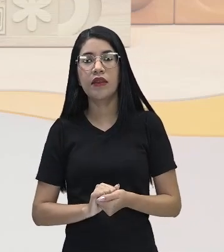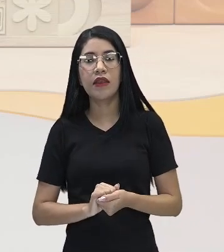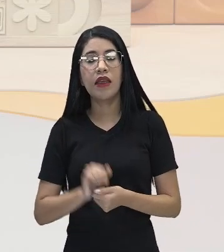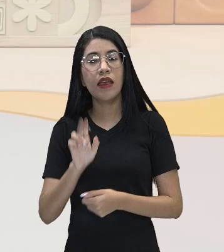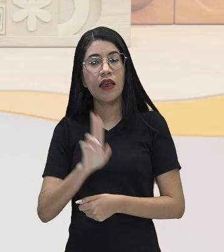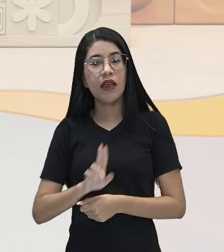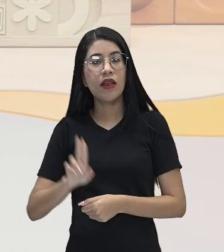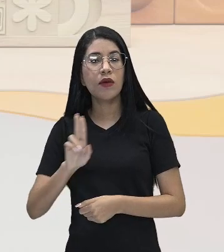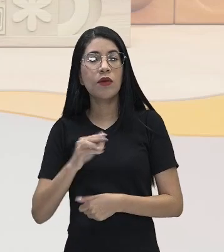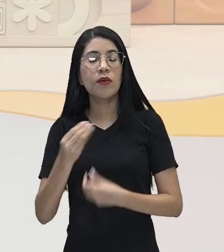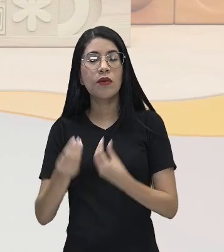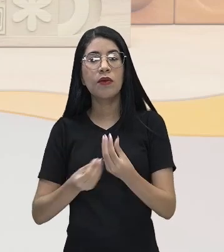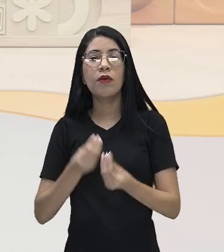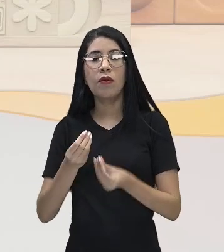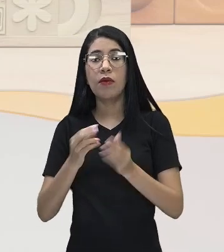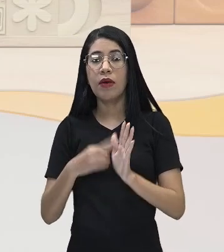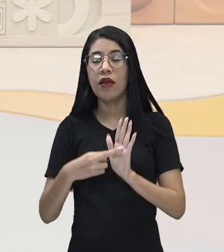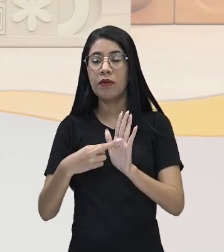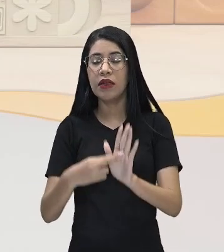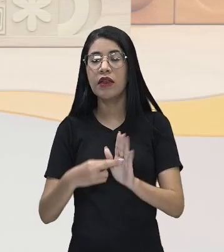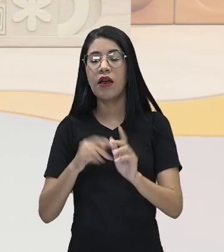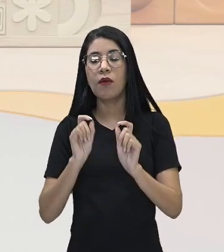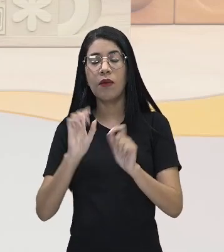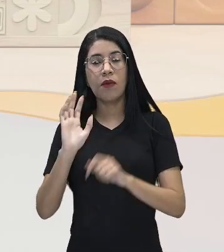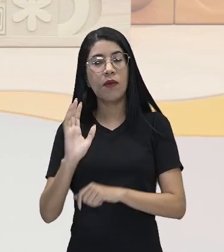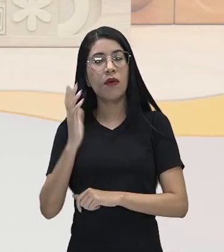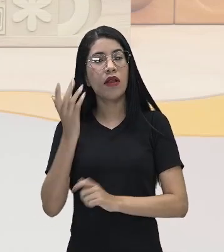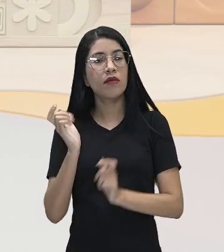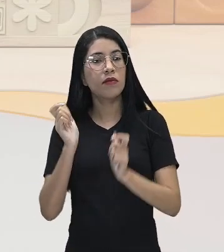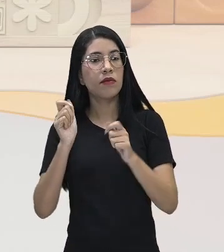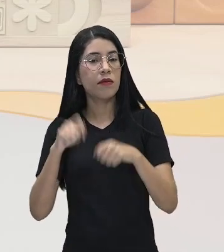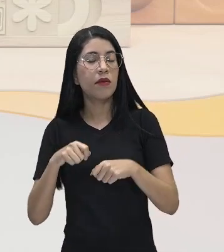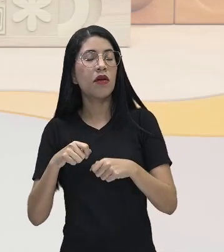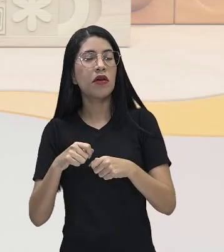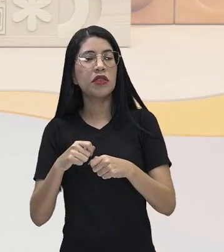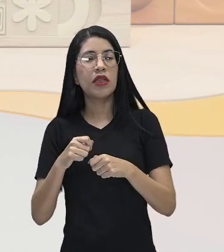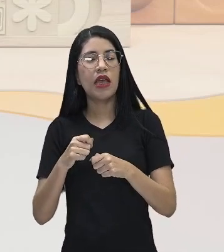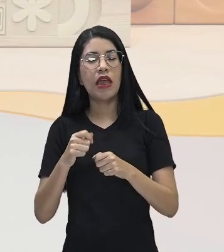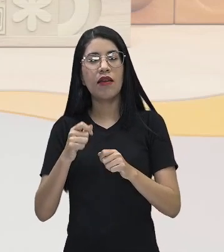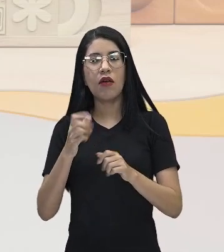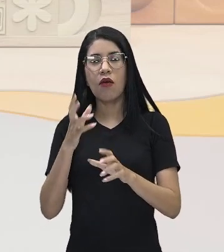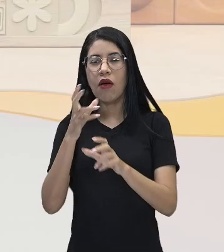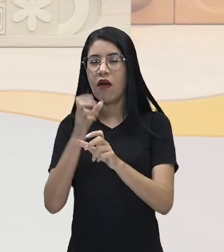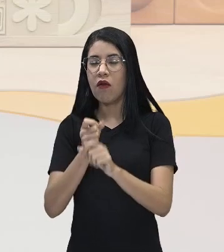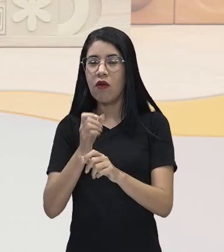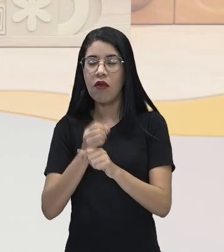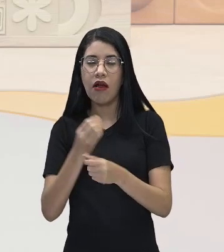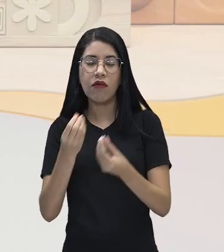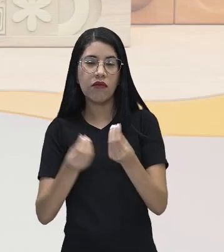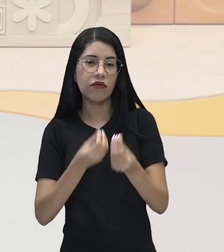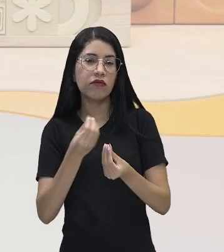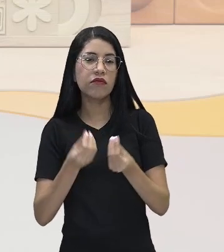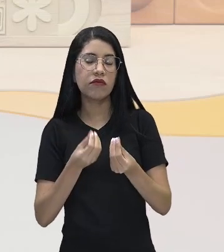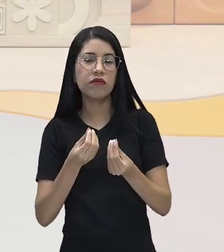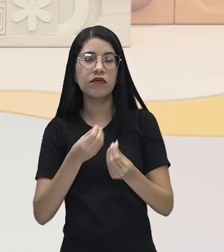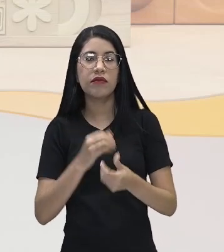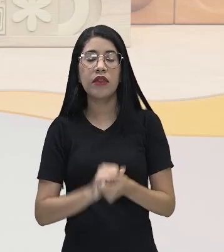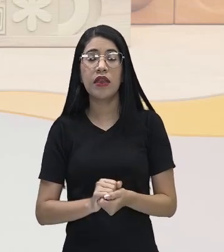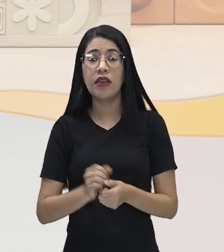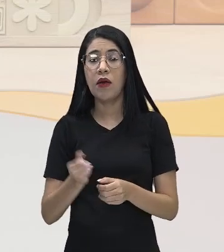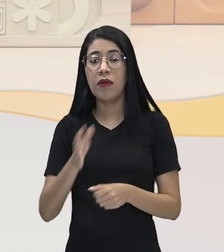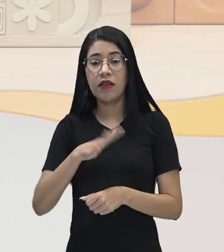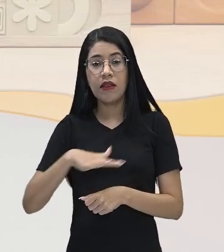utilizados para representar um fenômeno que possa ser mensurado, um fenômeno que possa ser medido. Então, dentro da